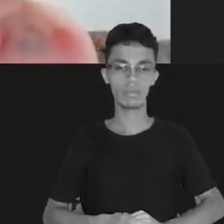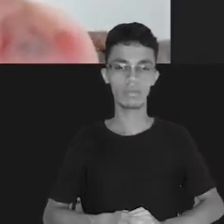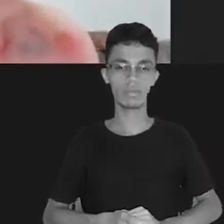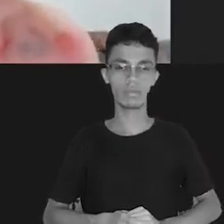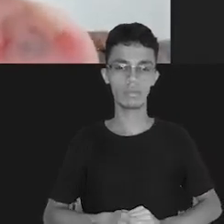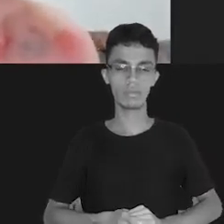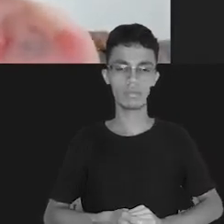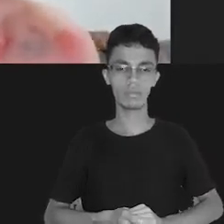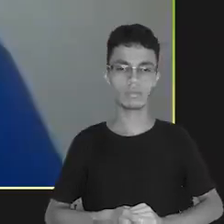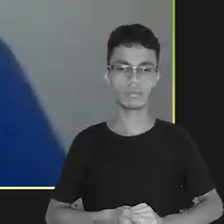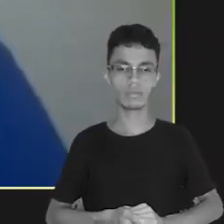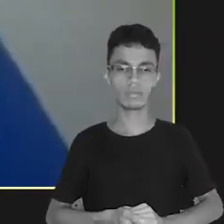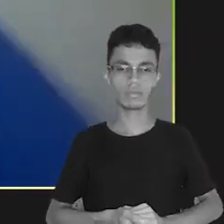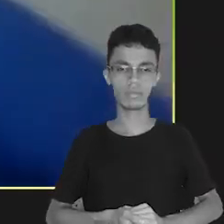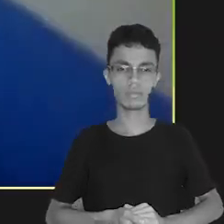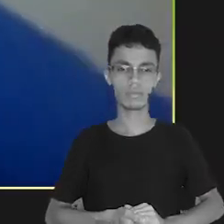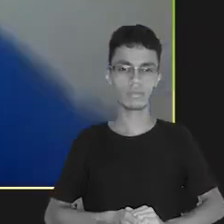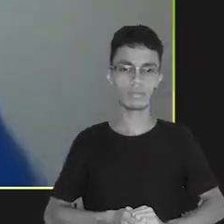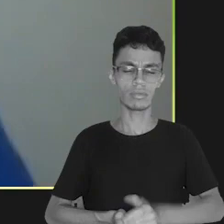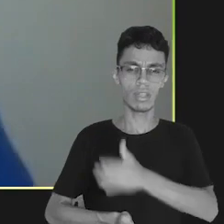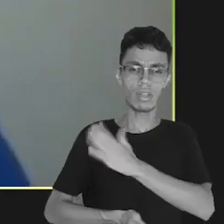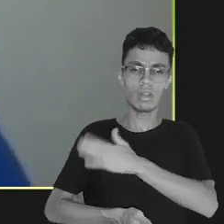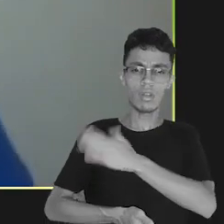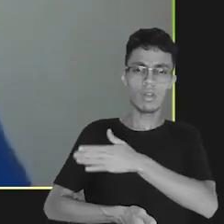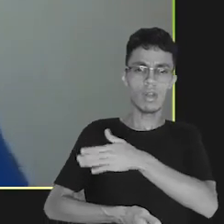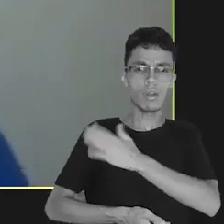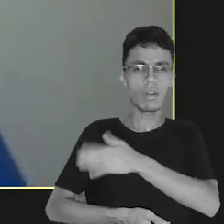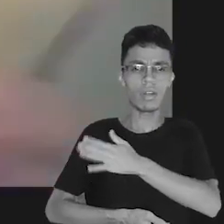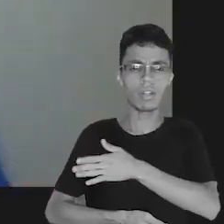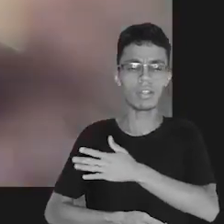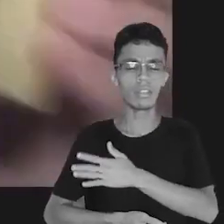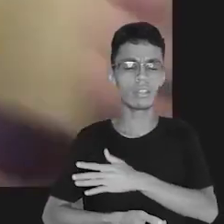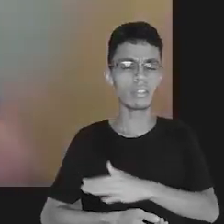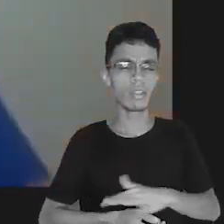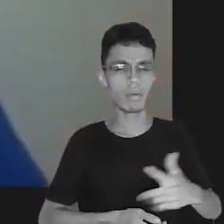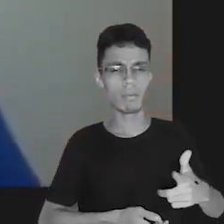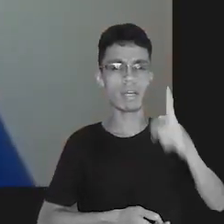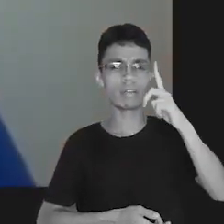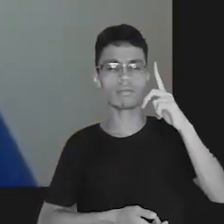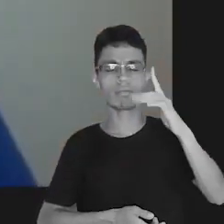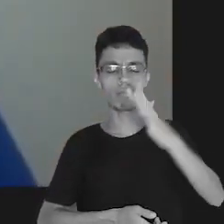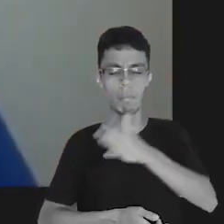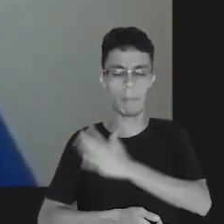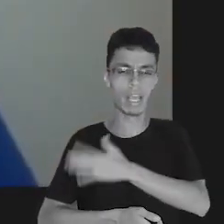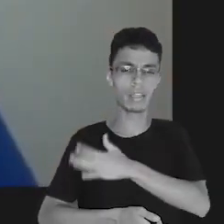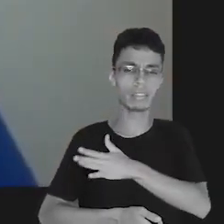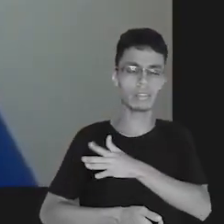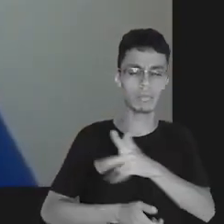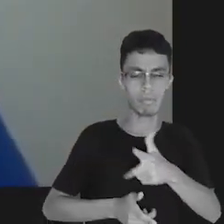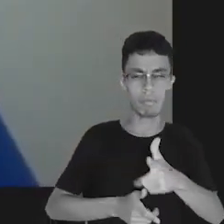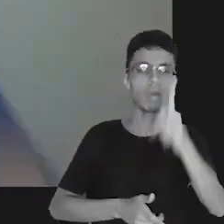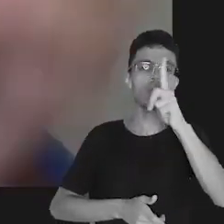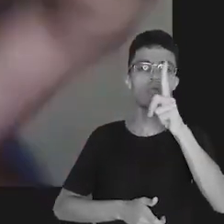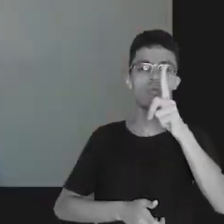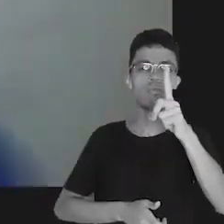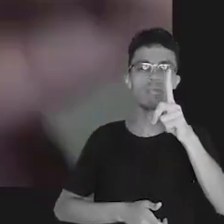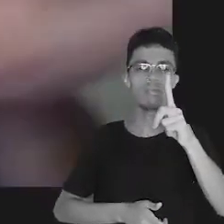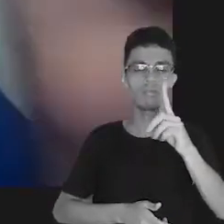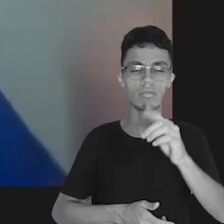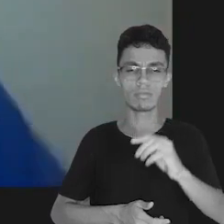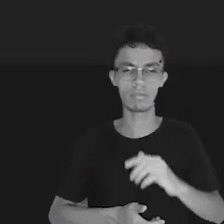No coração! No coração! Logo em seguida, um estampido de um tiro de revólver.